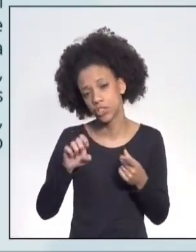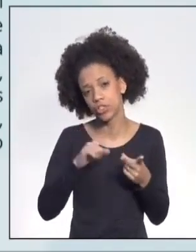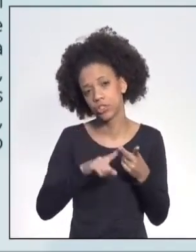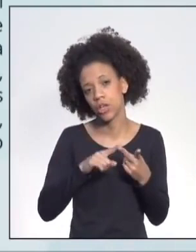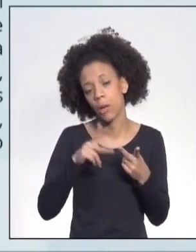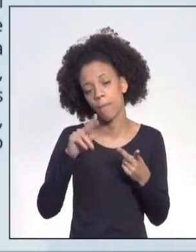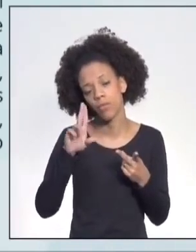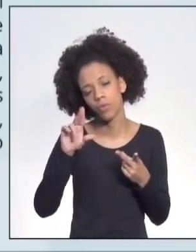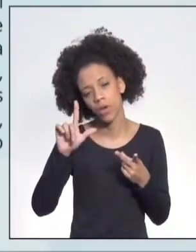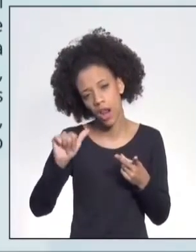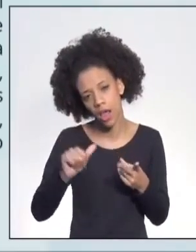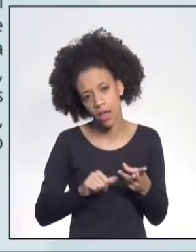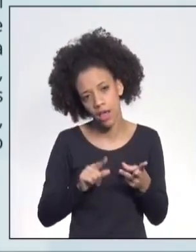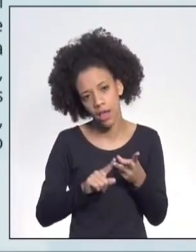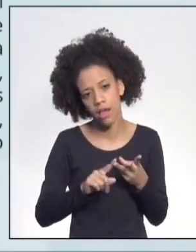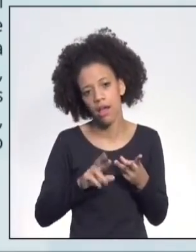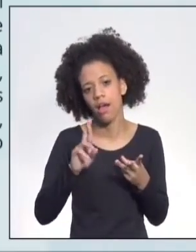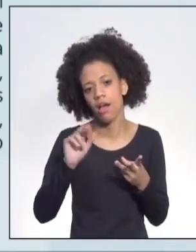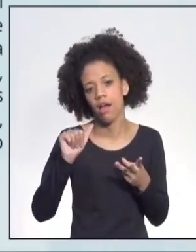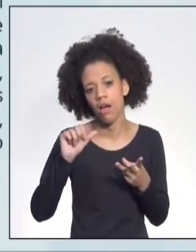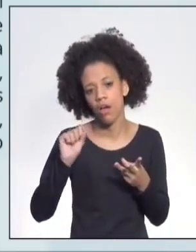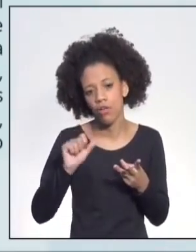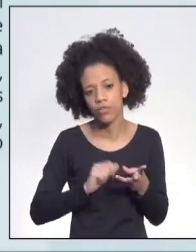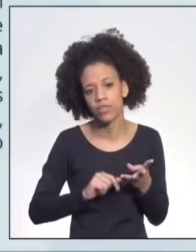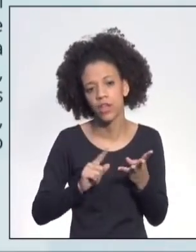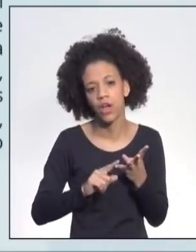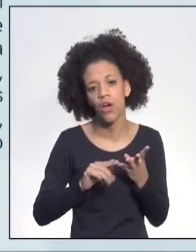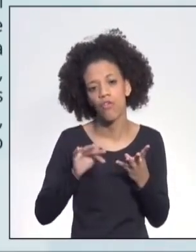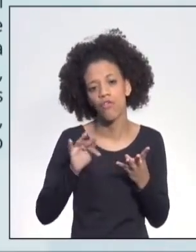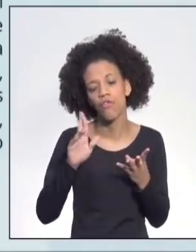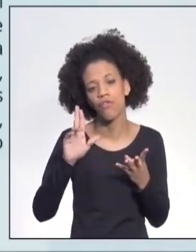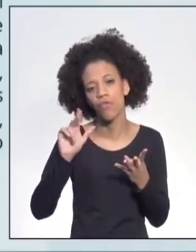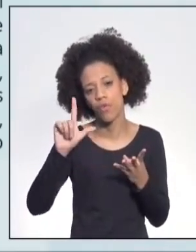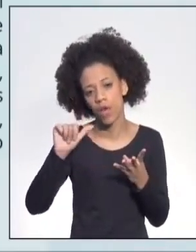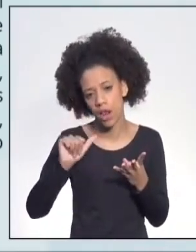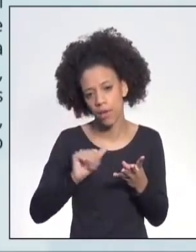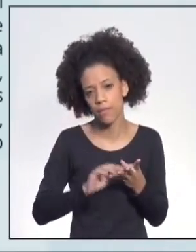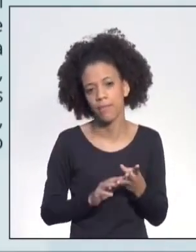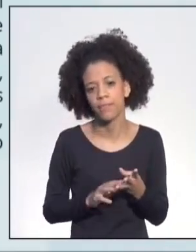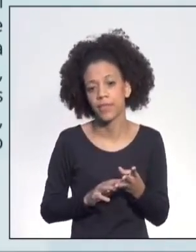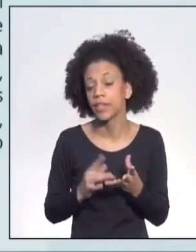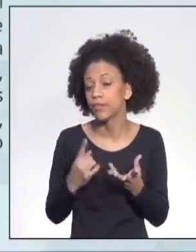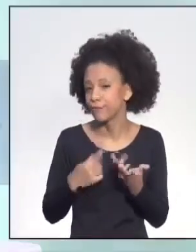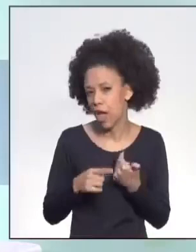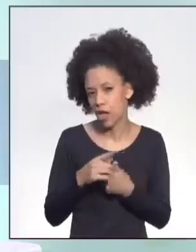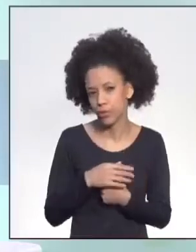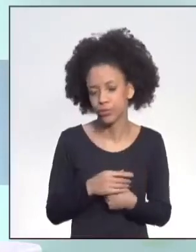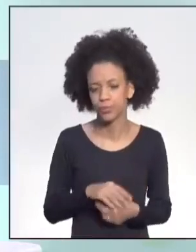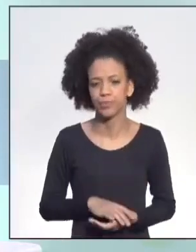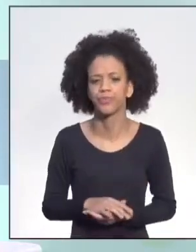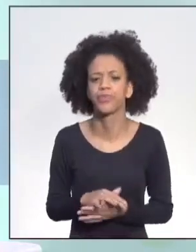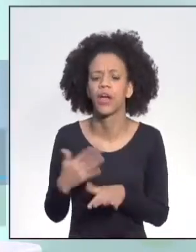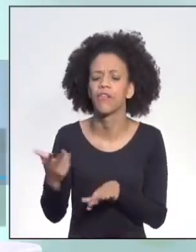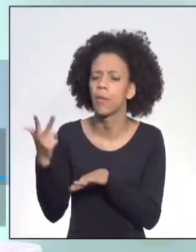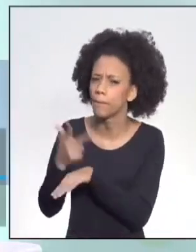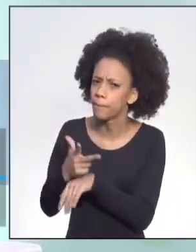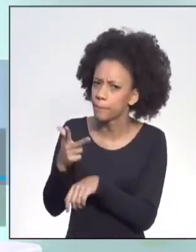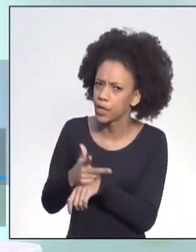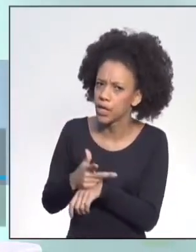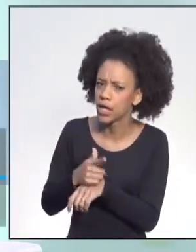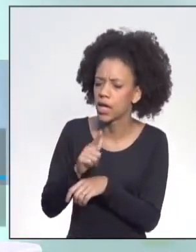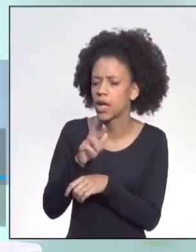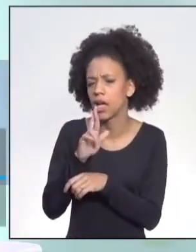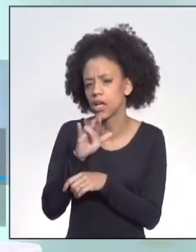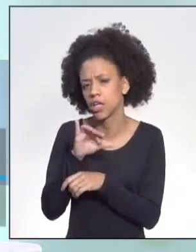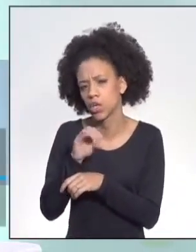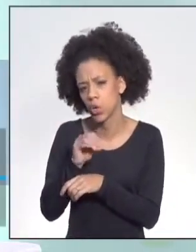Wolof e o Império Mali. Eu vou passar para vocês um vídeo que retrata aí um griot.